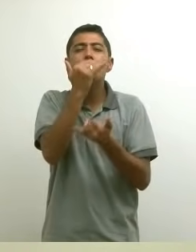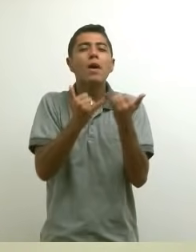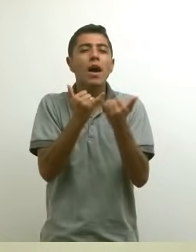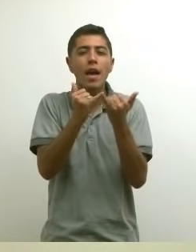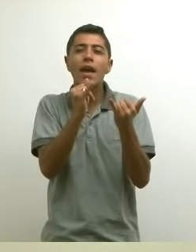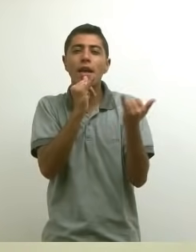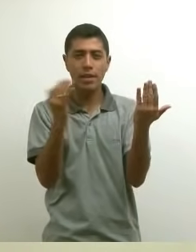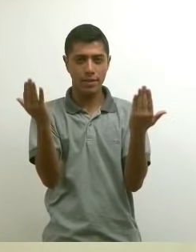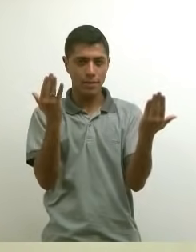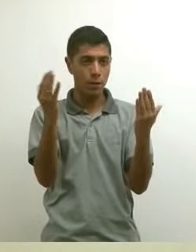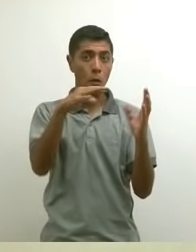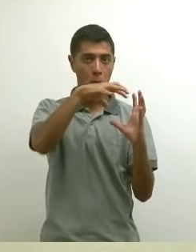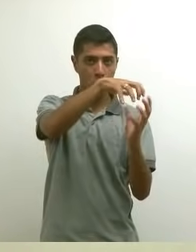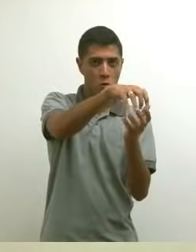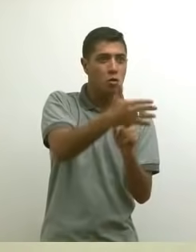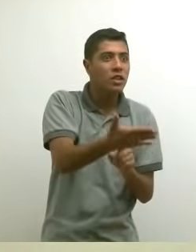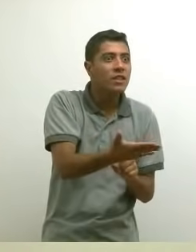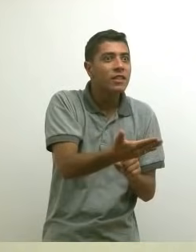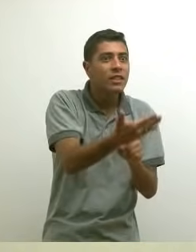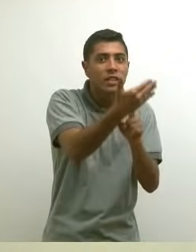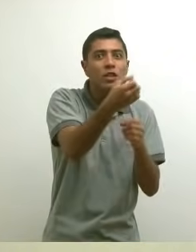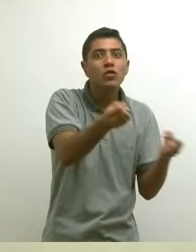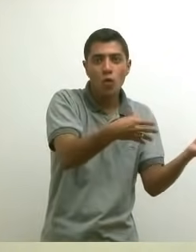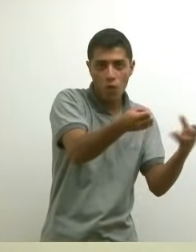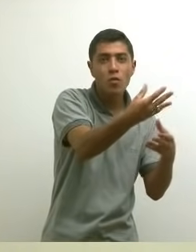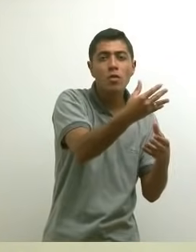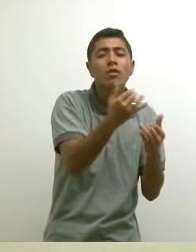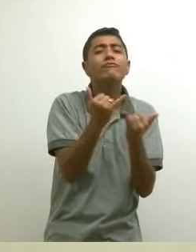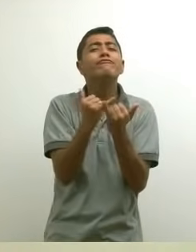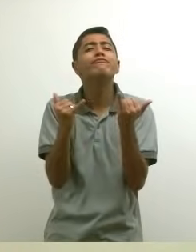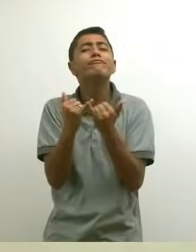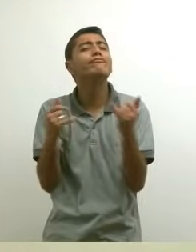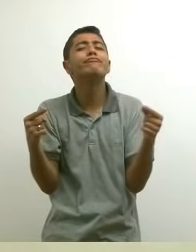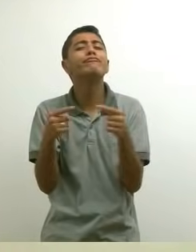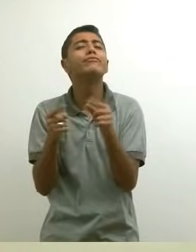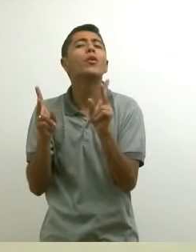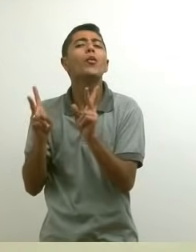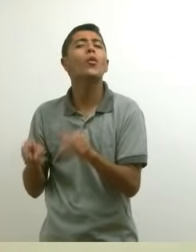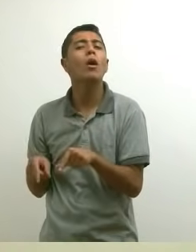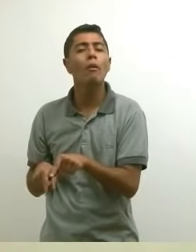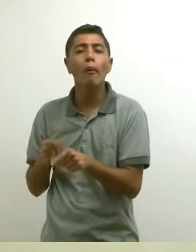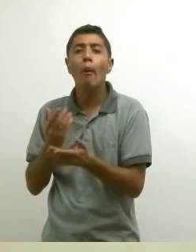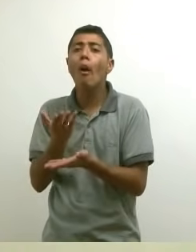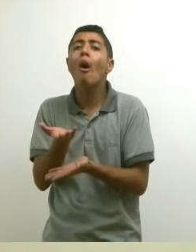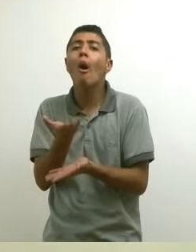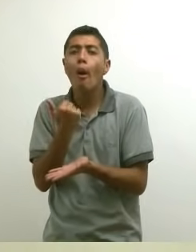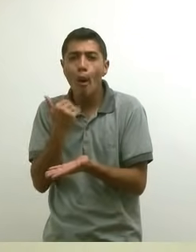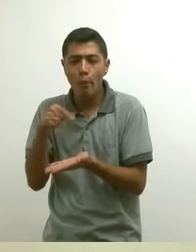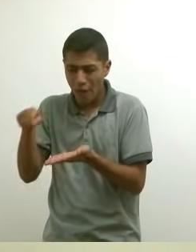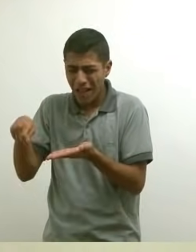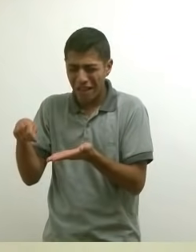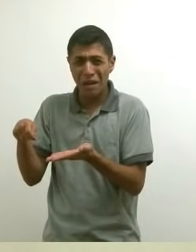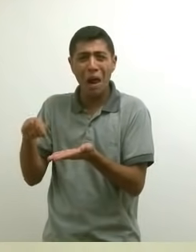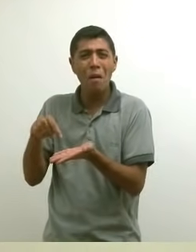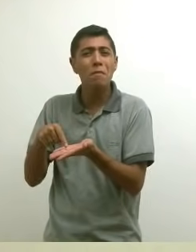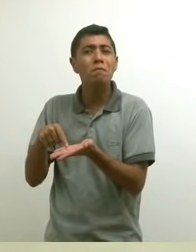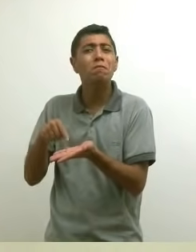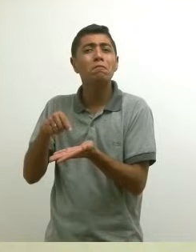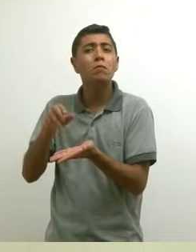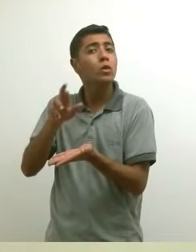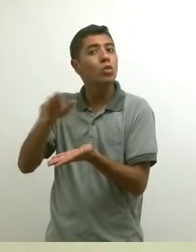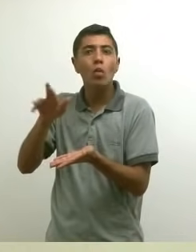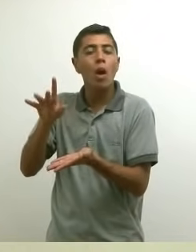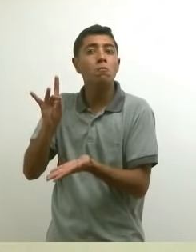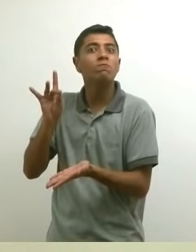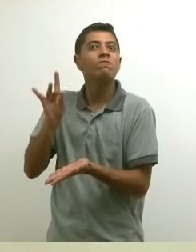de de plástico ou de isopor tipo eles hambúrgueres são sabedores de que animal fez aquilo que você faz